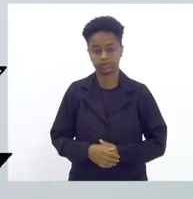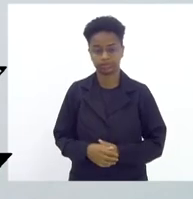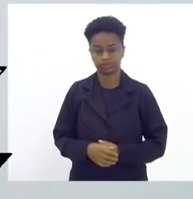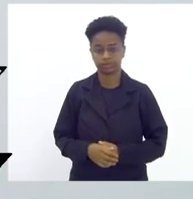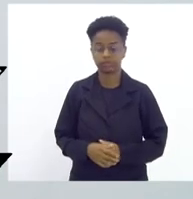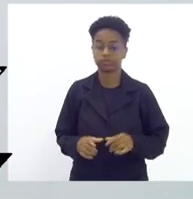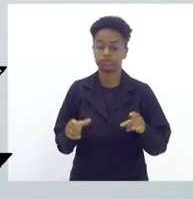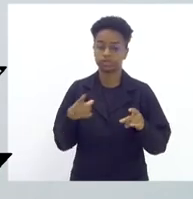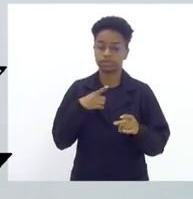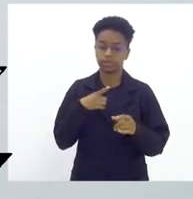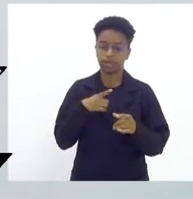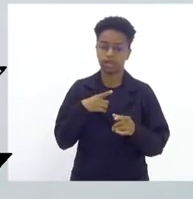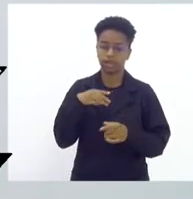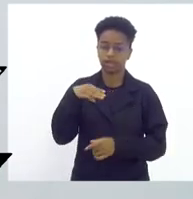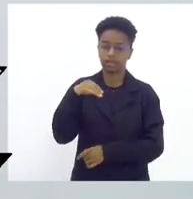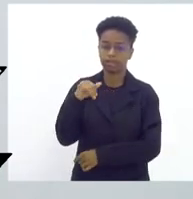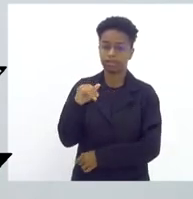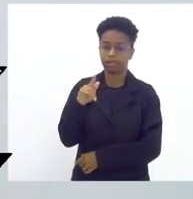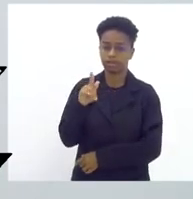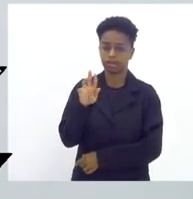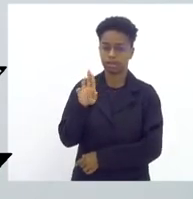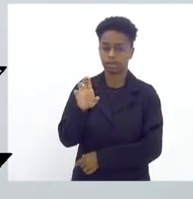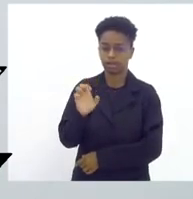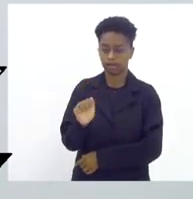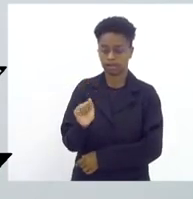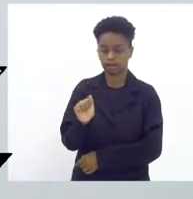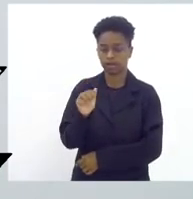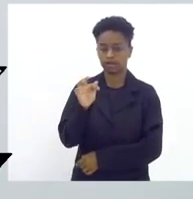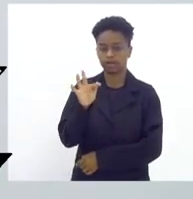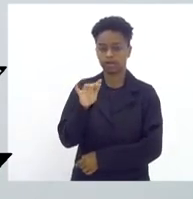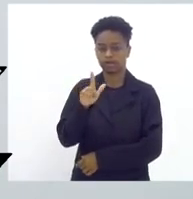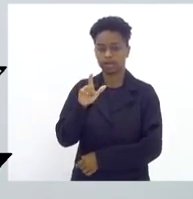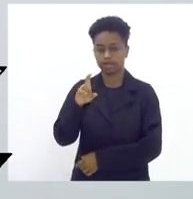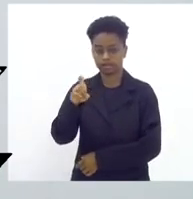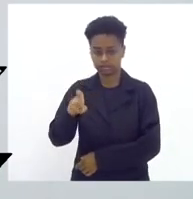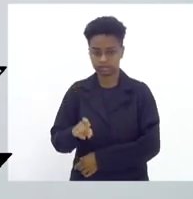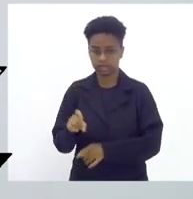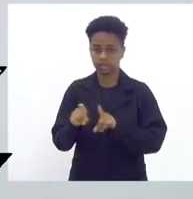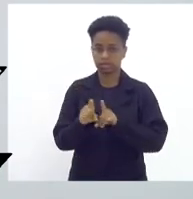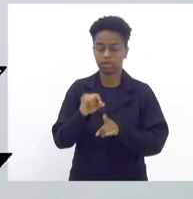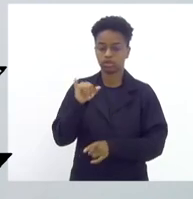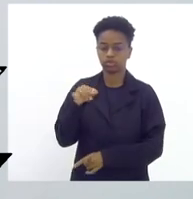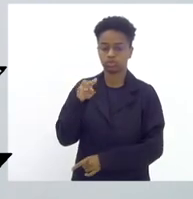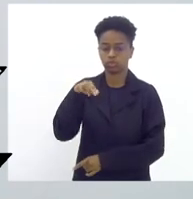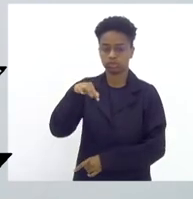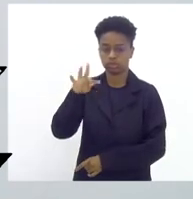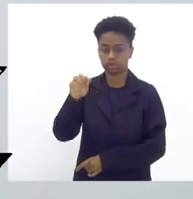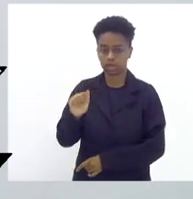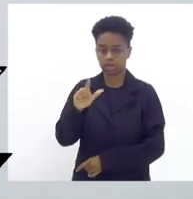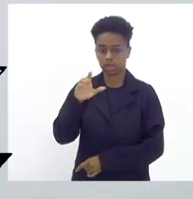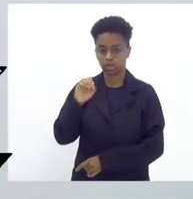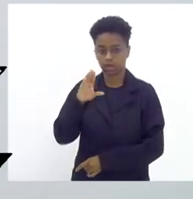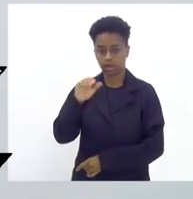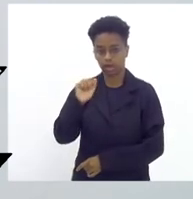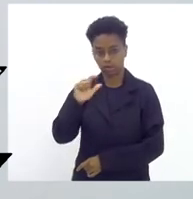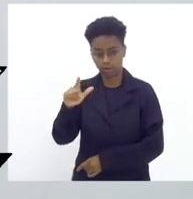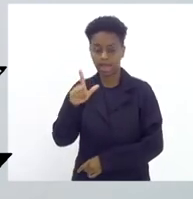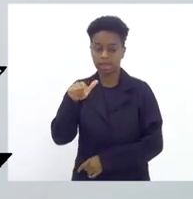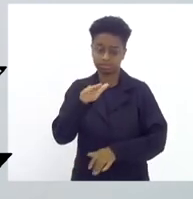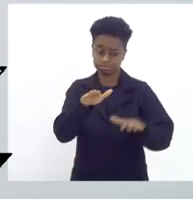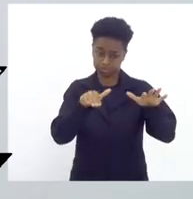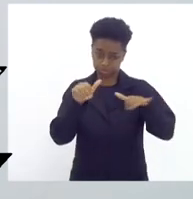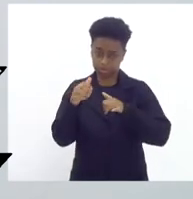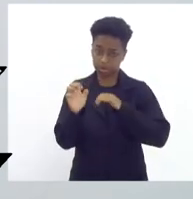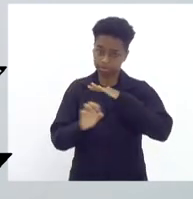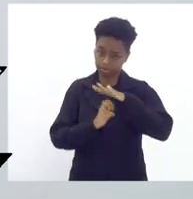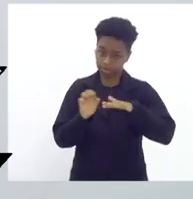microflix da junta local serão empresas que vão ser chamadas nessa oitiva para contribuir aqui que